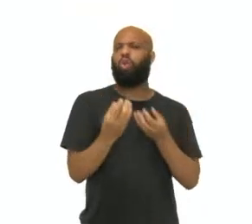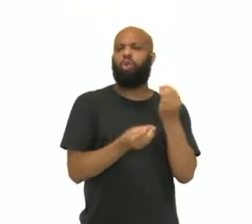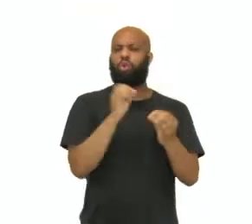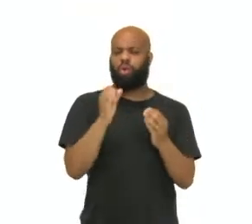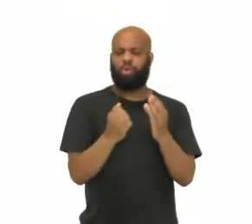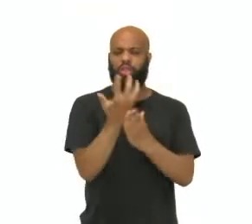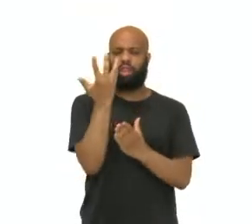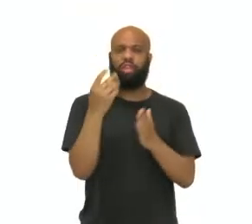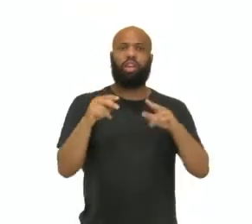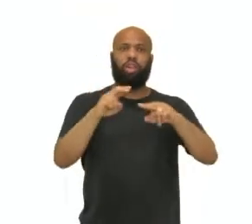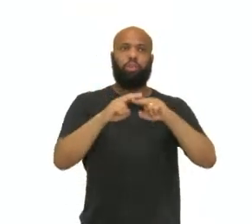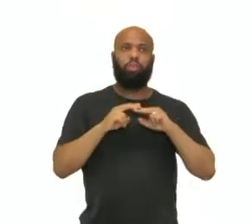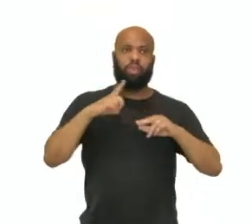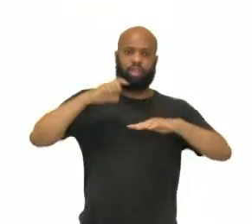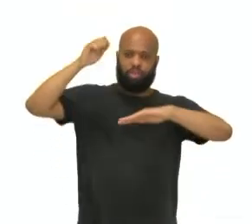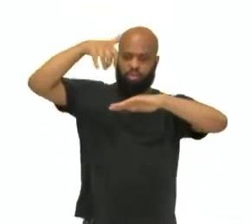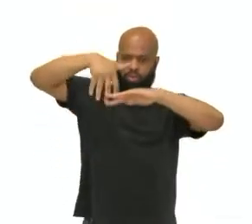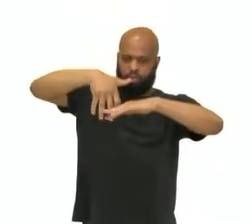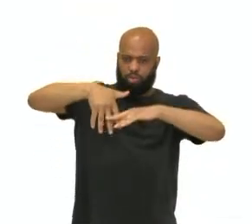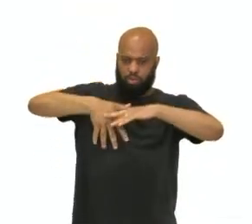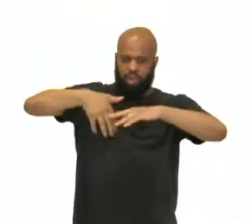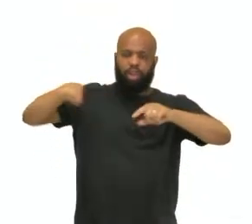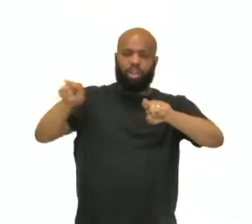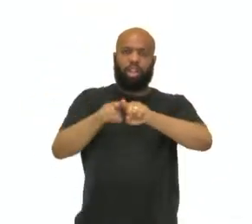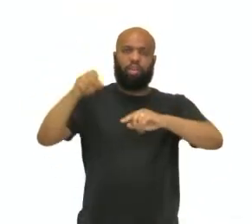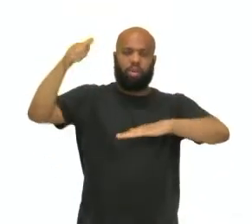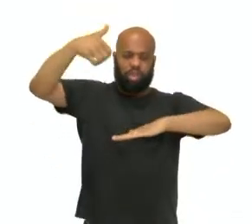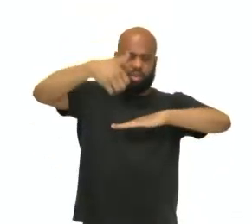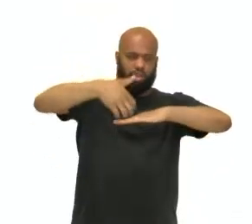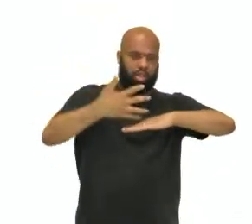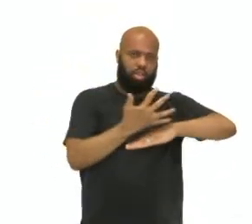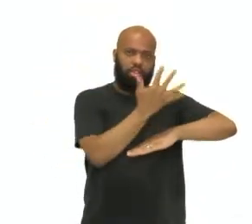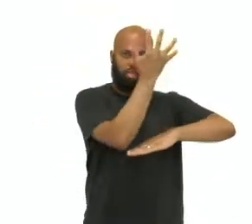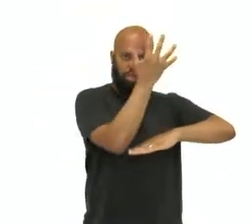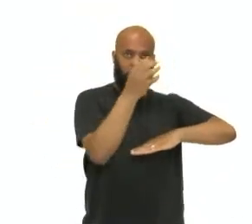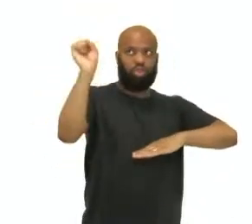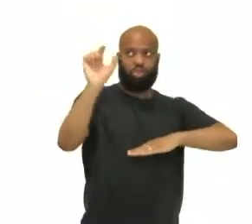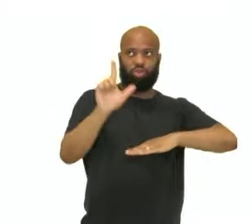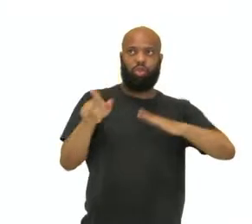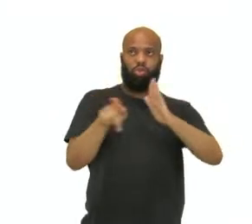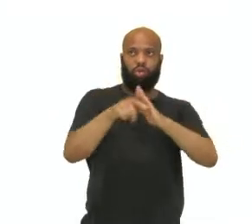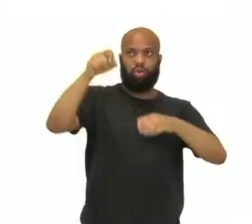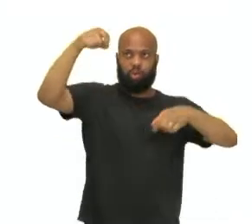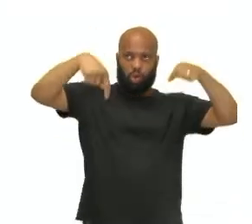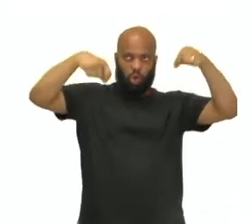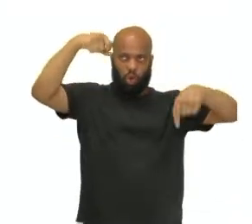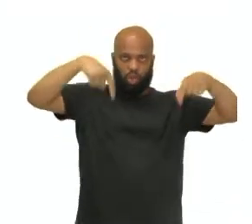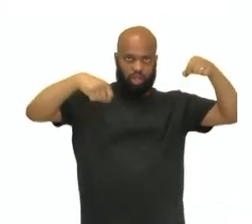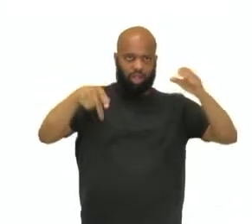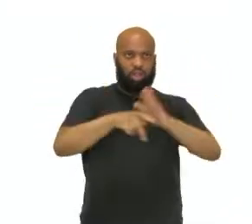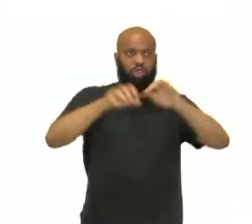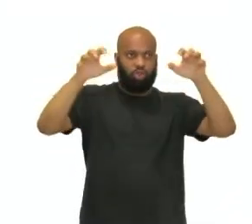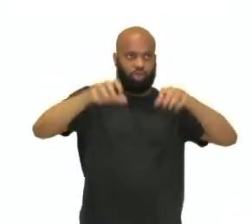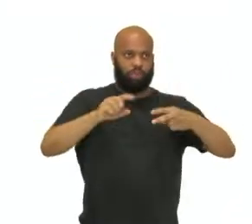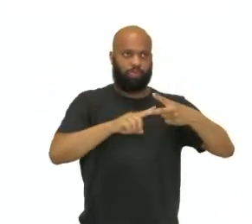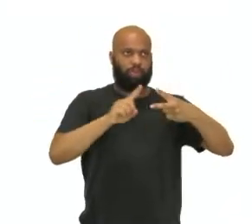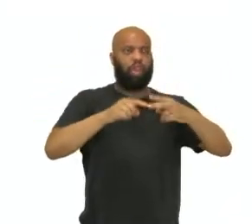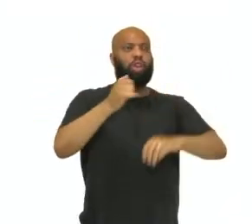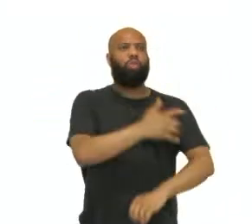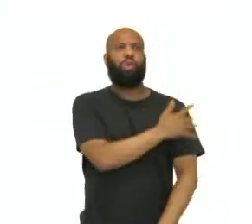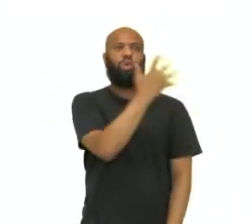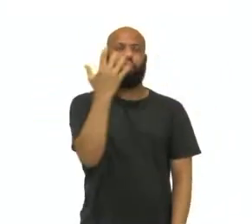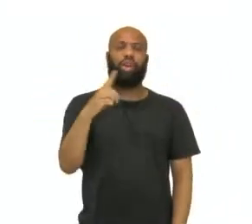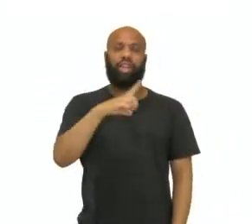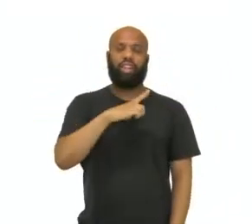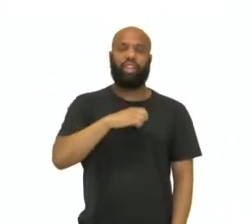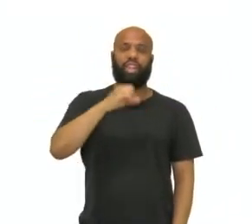uma refração e uma reflexão dos raios do sol nas gotas de chuva. 2. O arco-íris aparece quando os raios